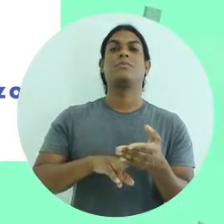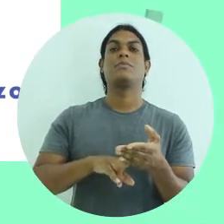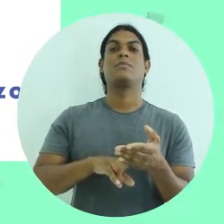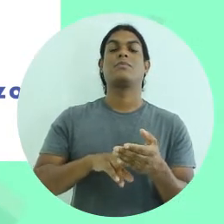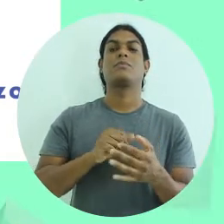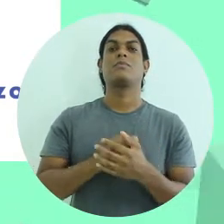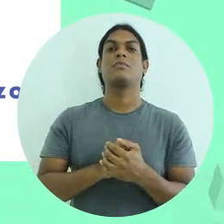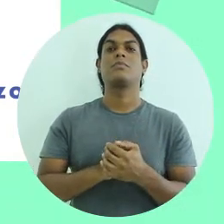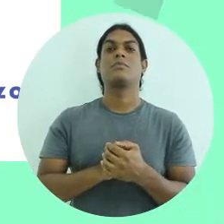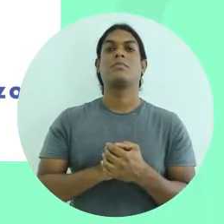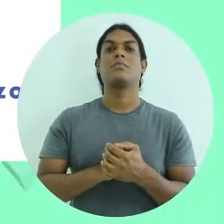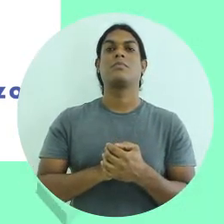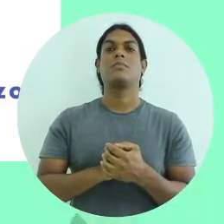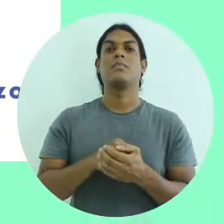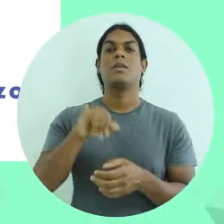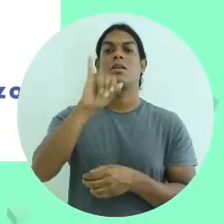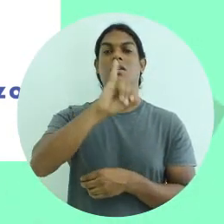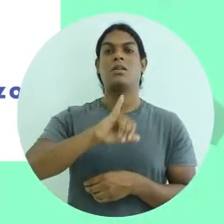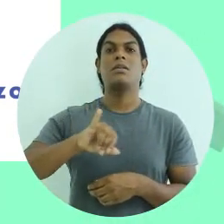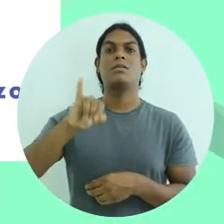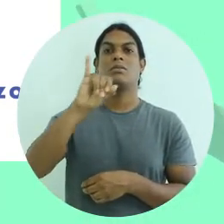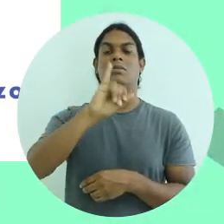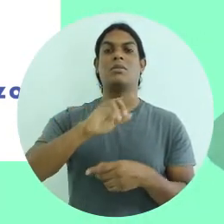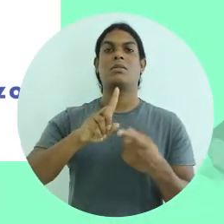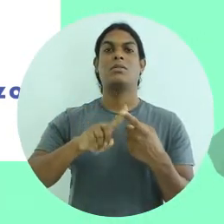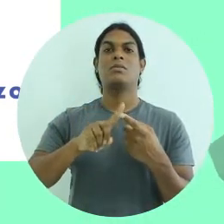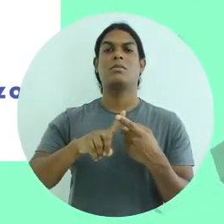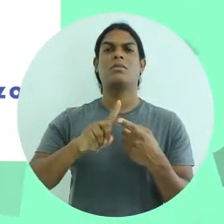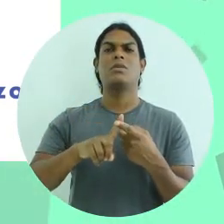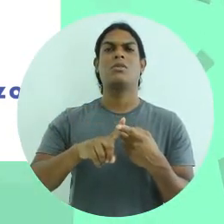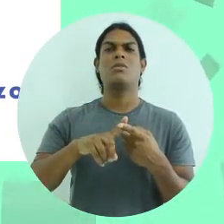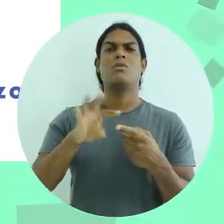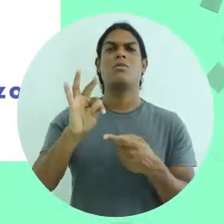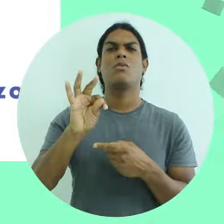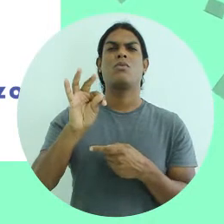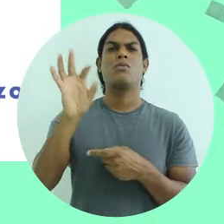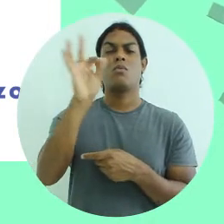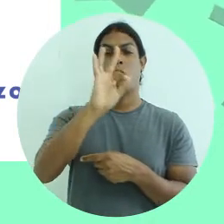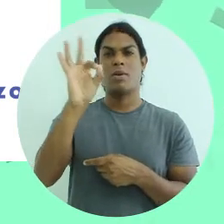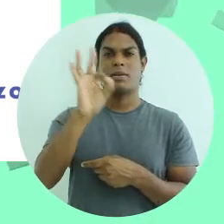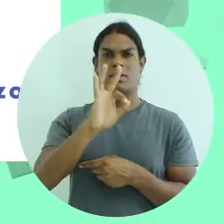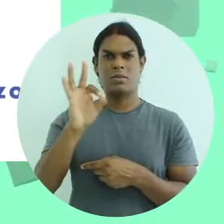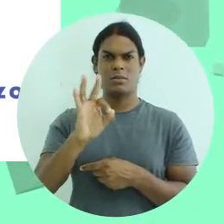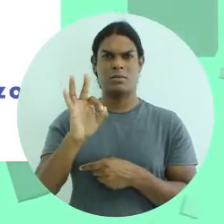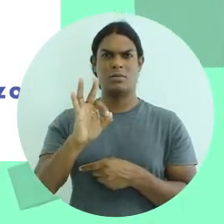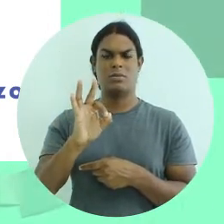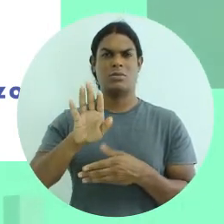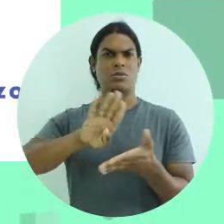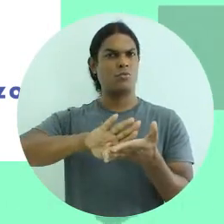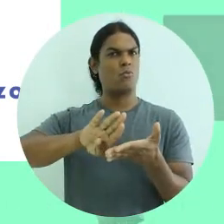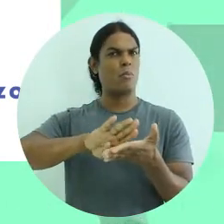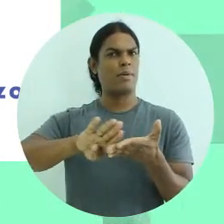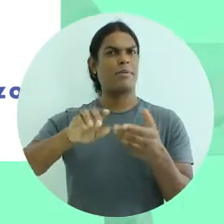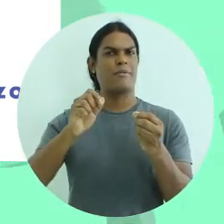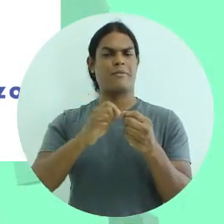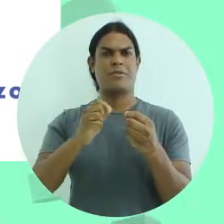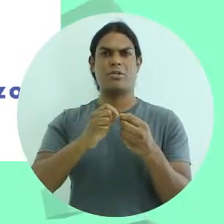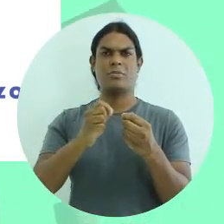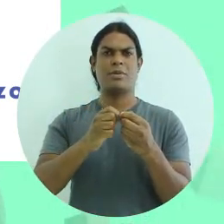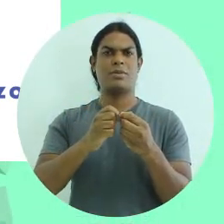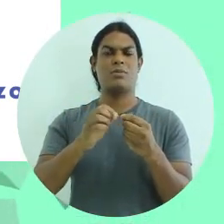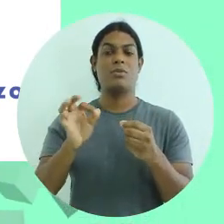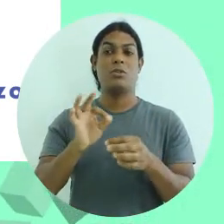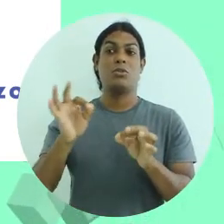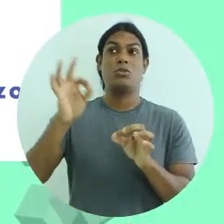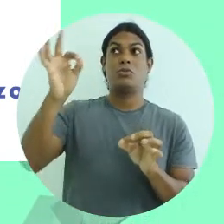uma taxinha chamada spread, que é uma variação que o banco faz para não aumentar tanto de acordo com as